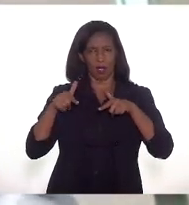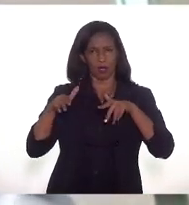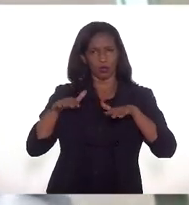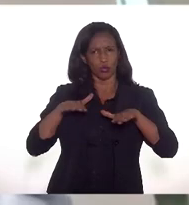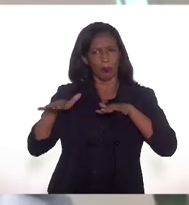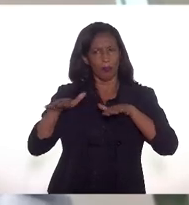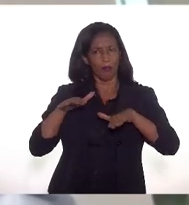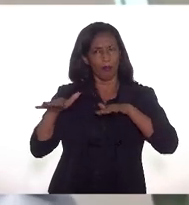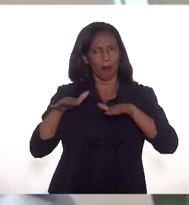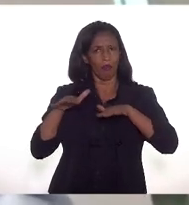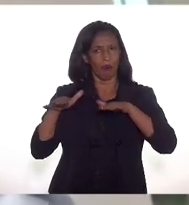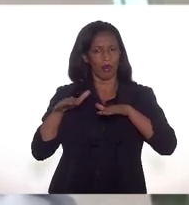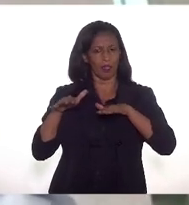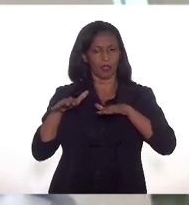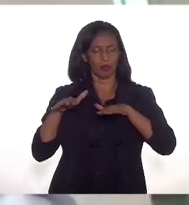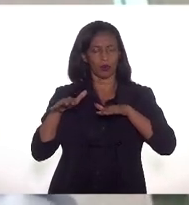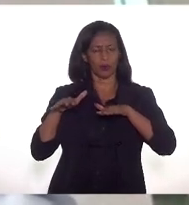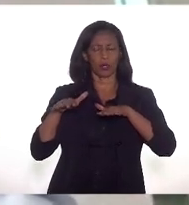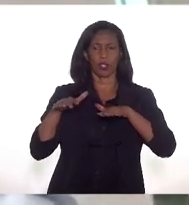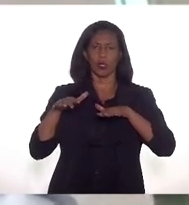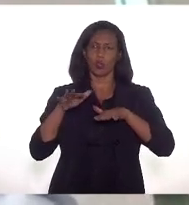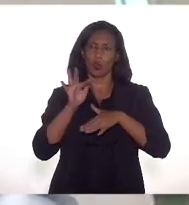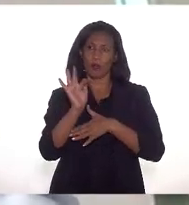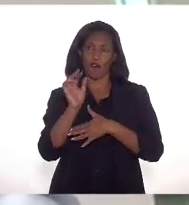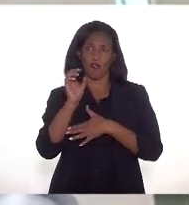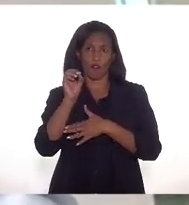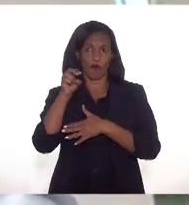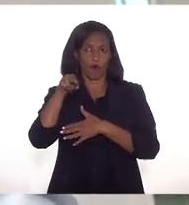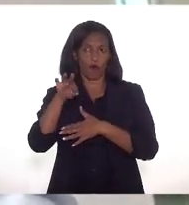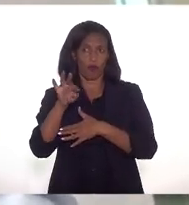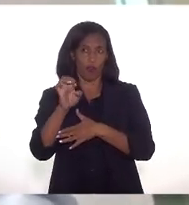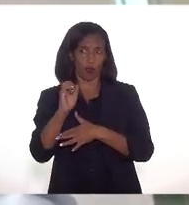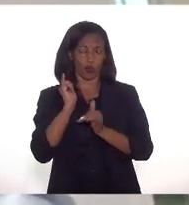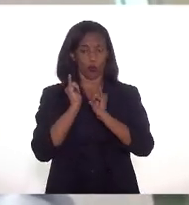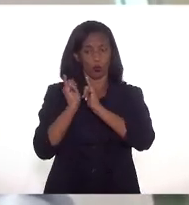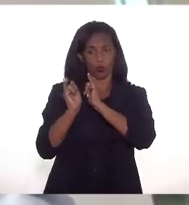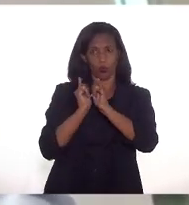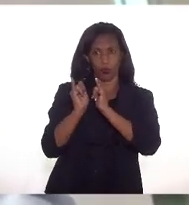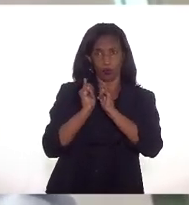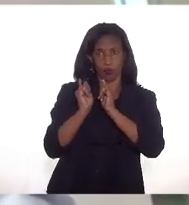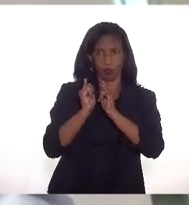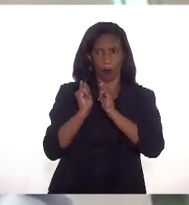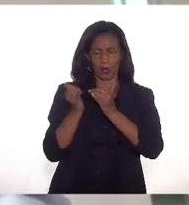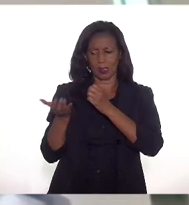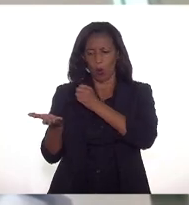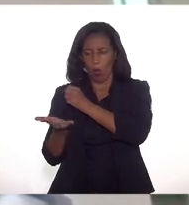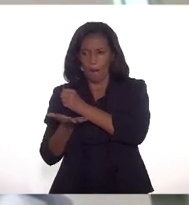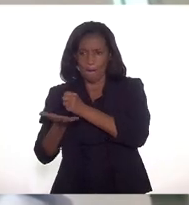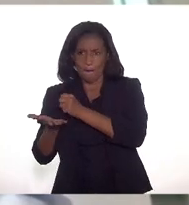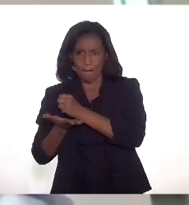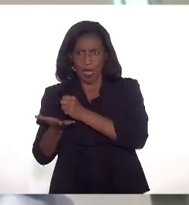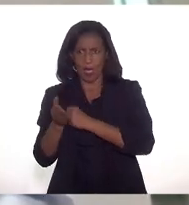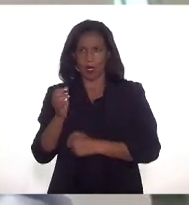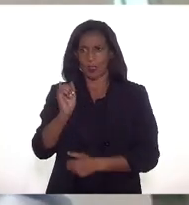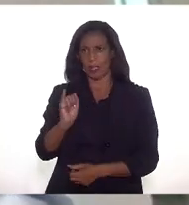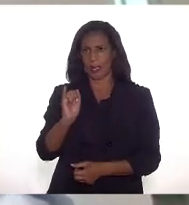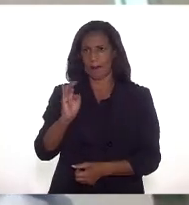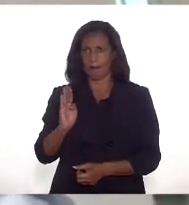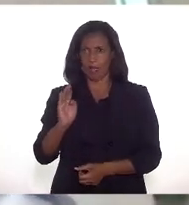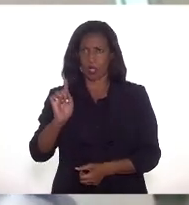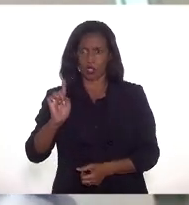macroeconômicos vindos de fontes terceiras, não nossos, né? Então, nossas fontes básicas são o IBGE, o Boletim